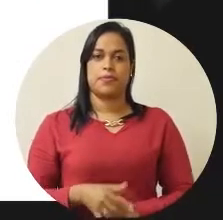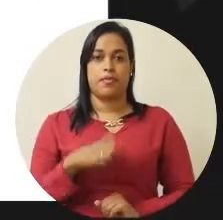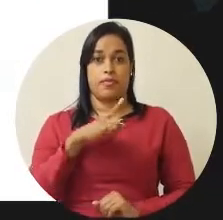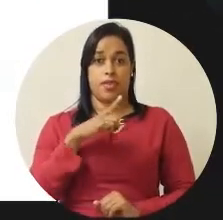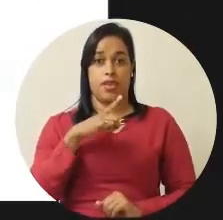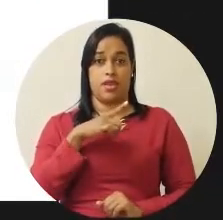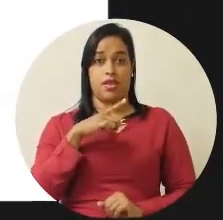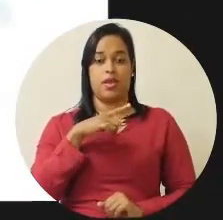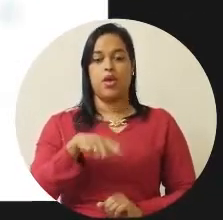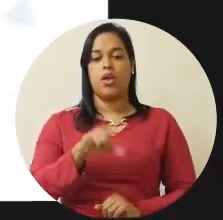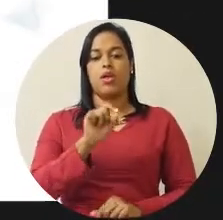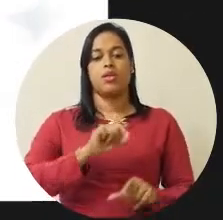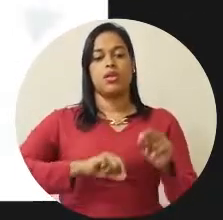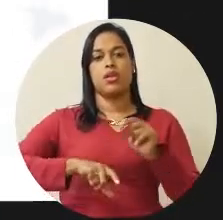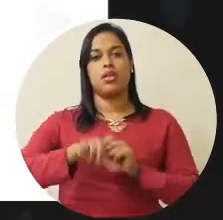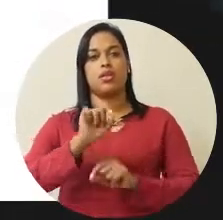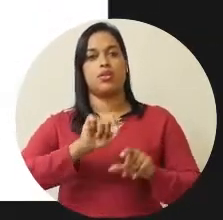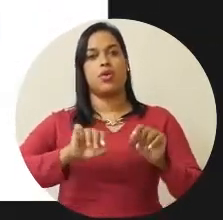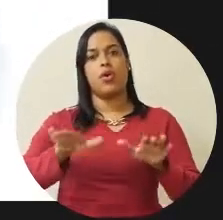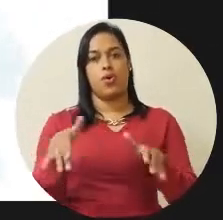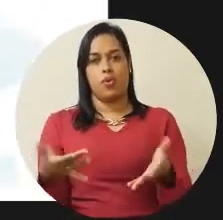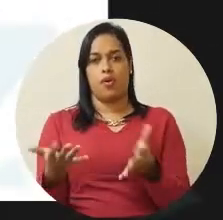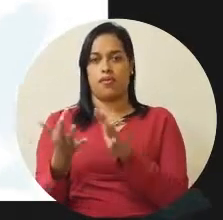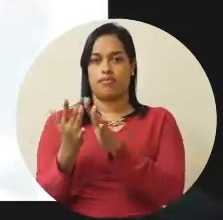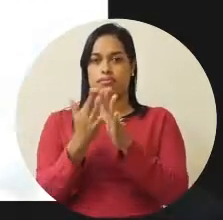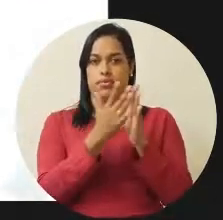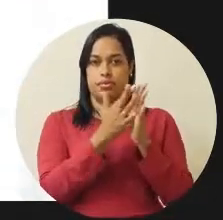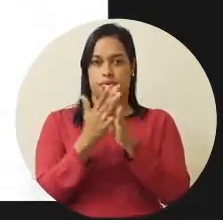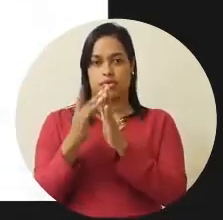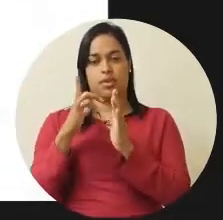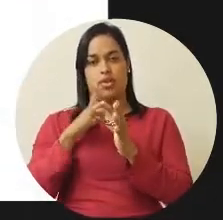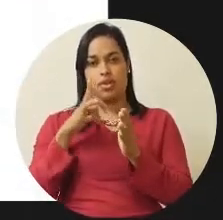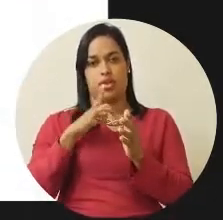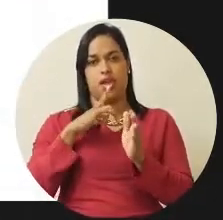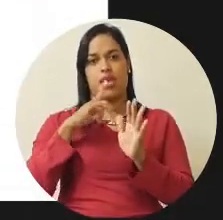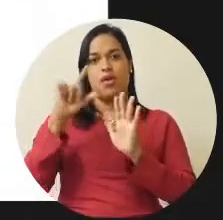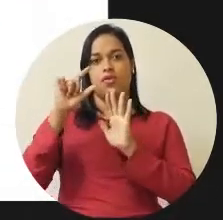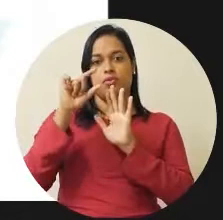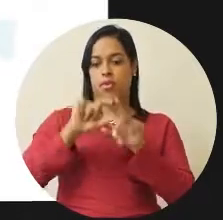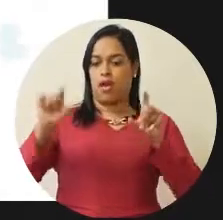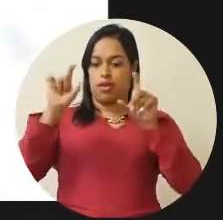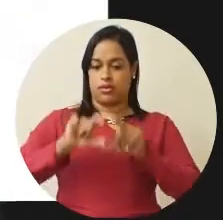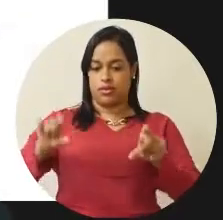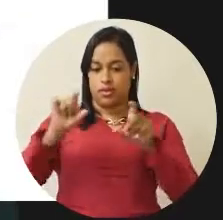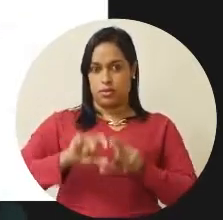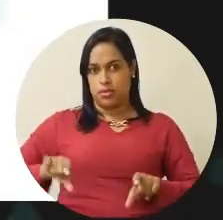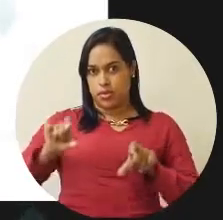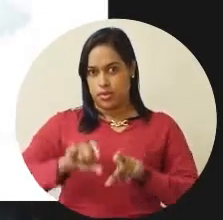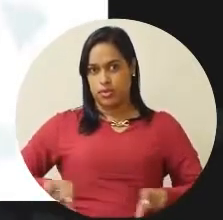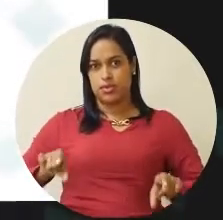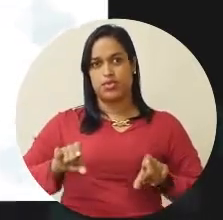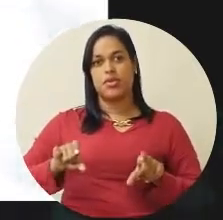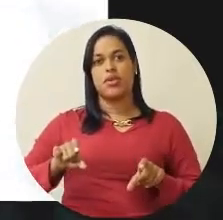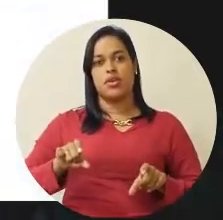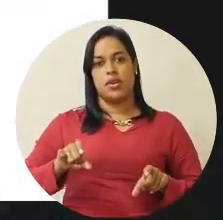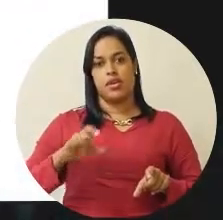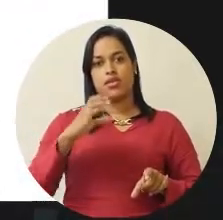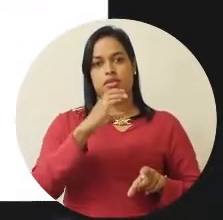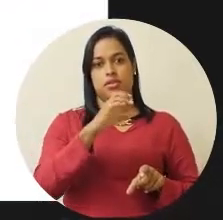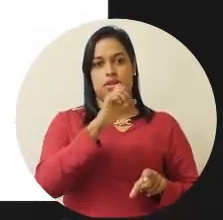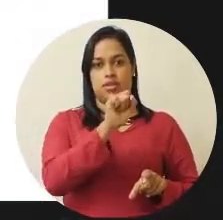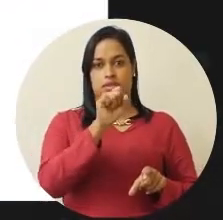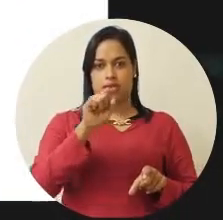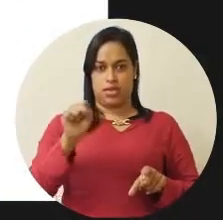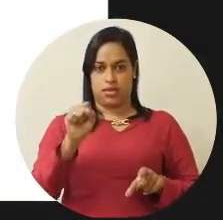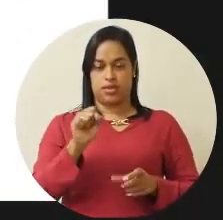tem o seletor, que indica qual é o elemento que vai ser animado. Você tem parâmetros, que aí no caso as propriedades